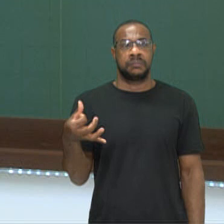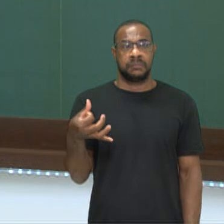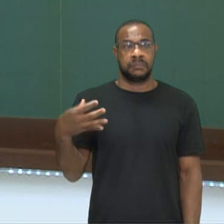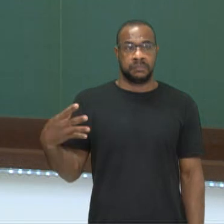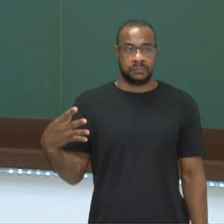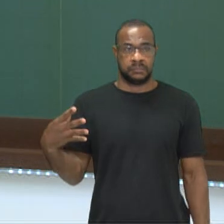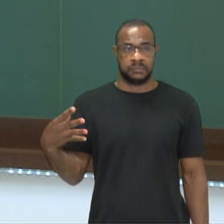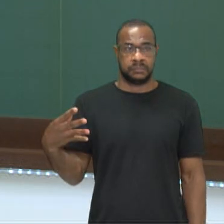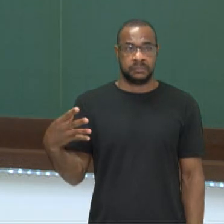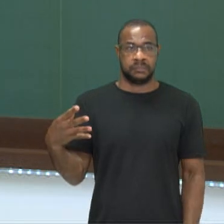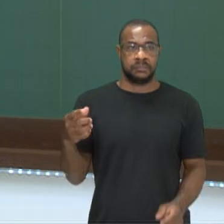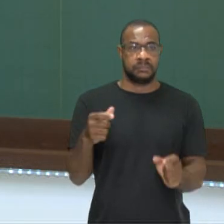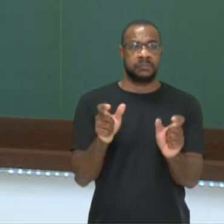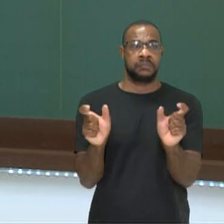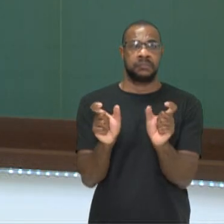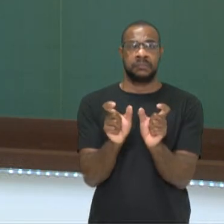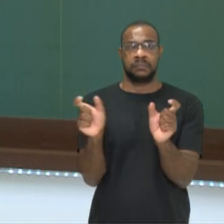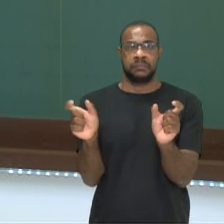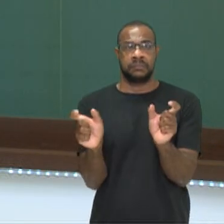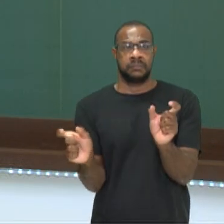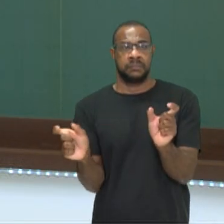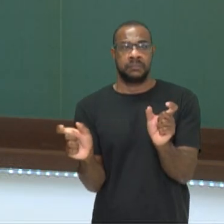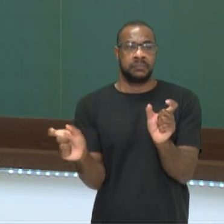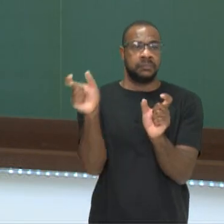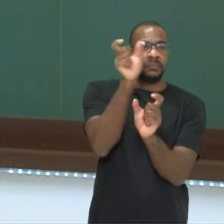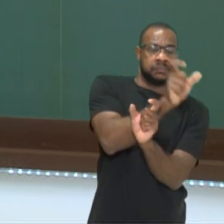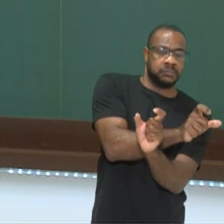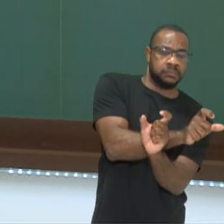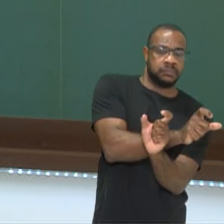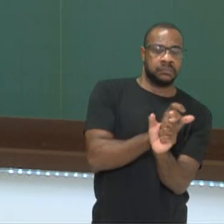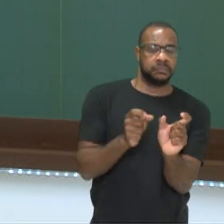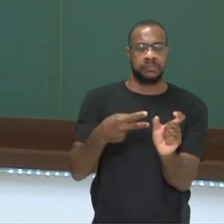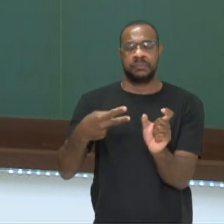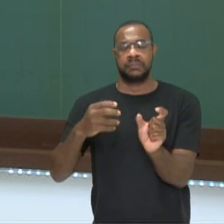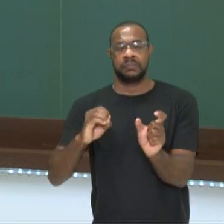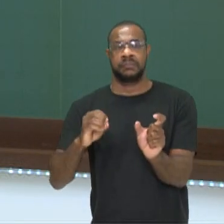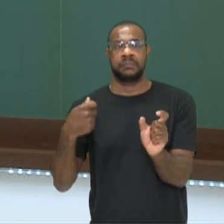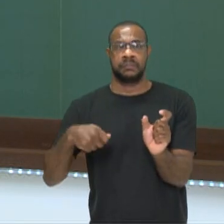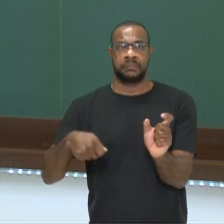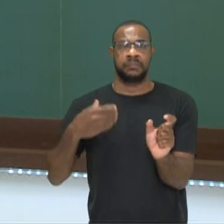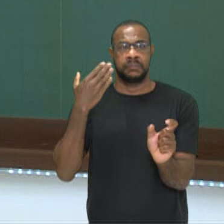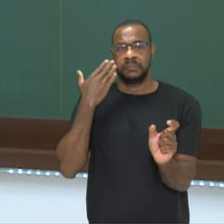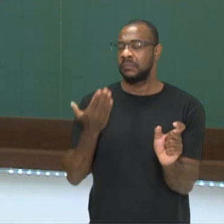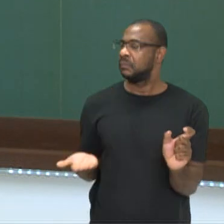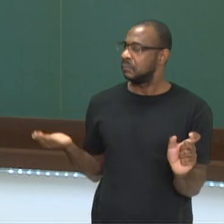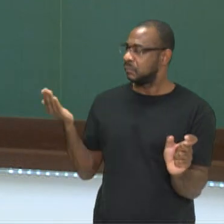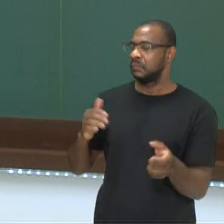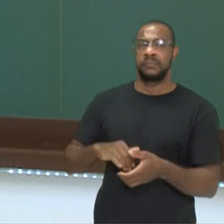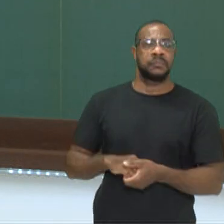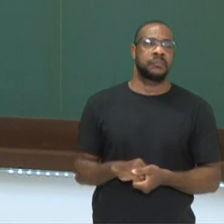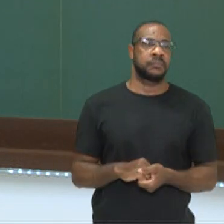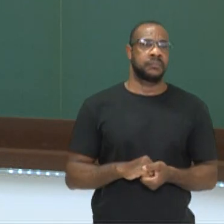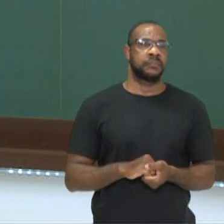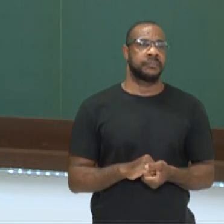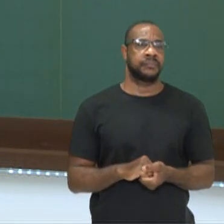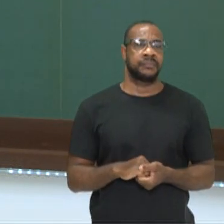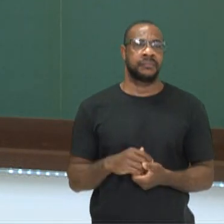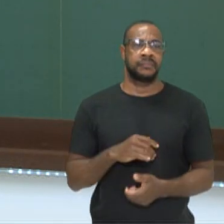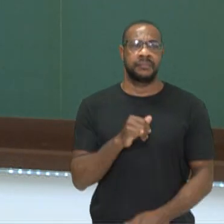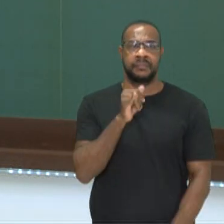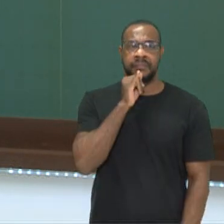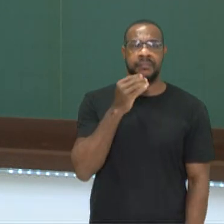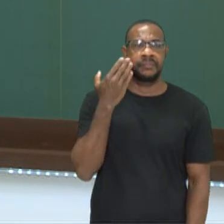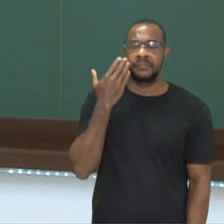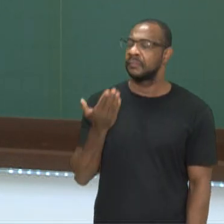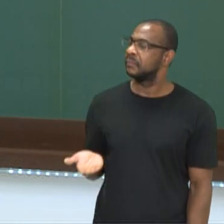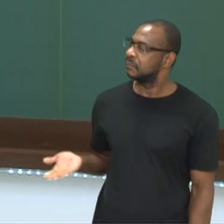primeiro membro, porque ele quer na forma reduzida. Juntando os termos semelhantes, ó, o número com o número, eu tenho menos 63